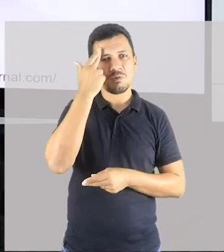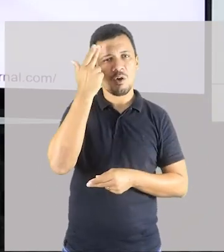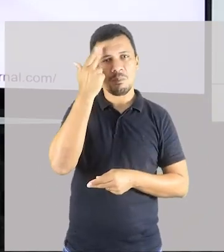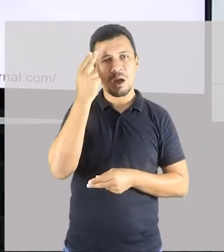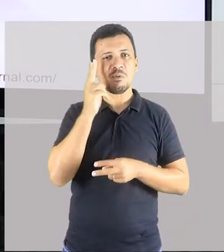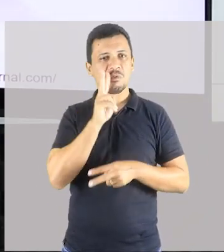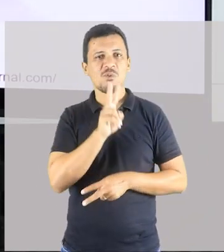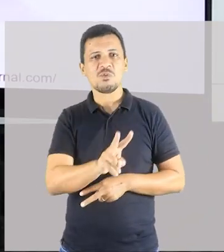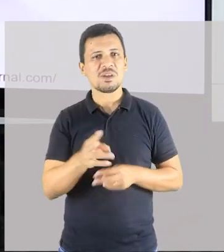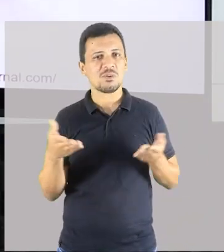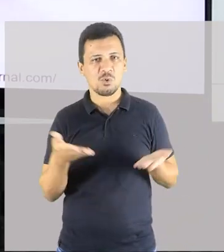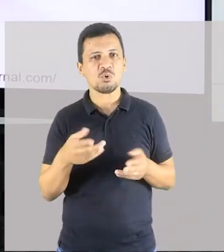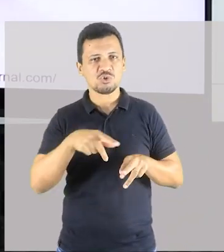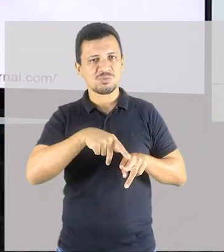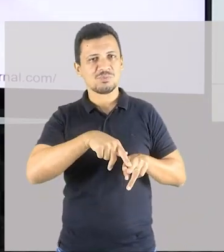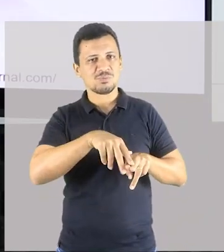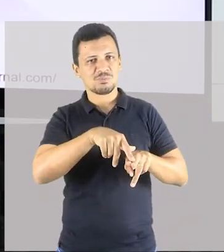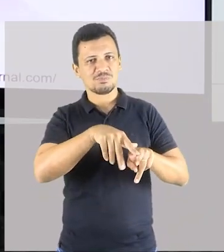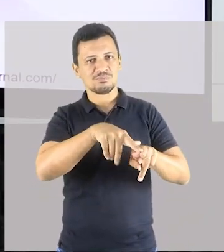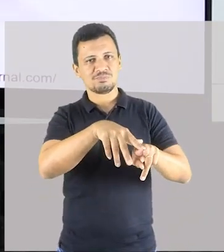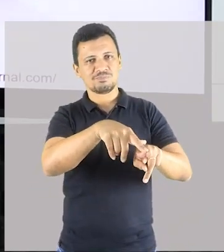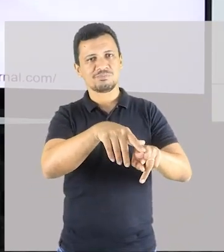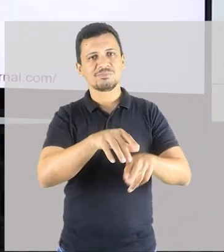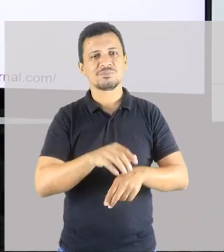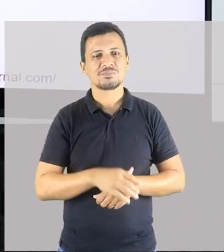hoje dentro do skate, beleza?